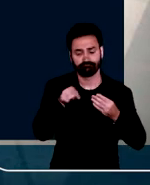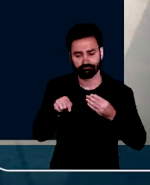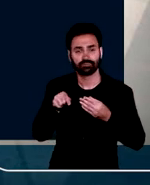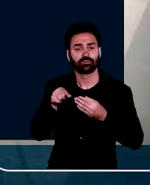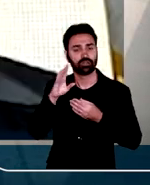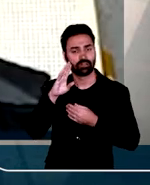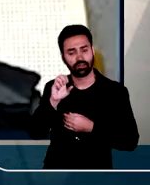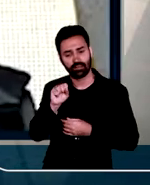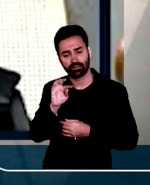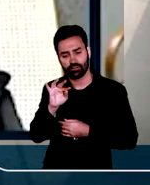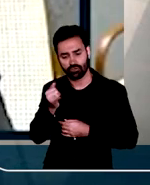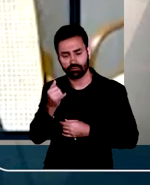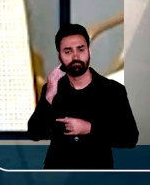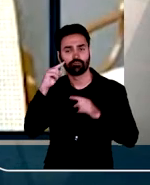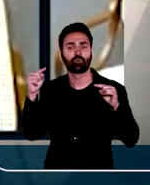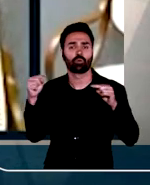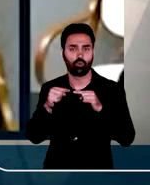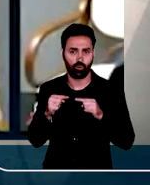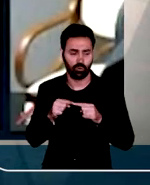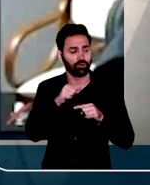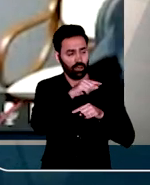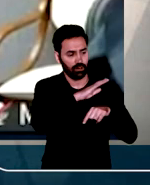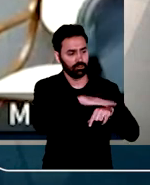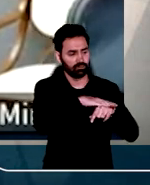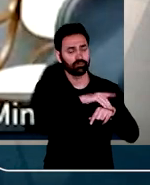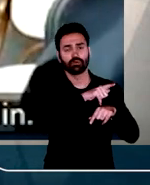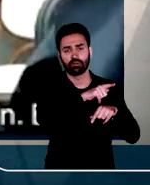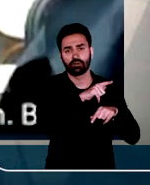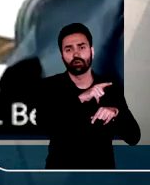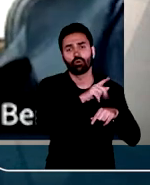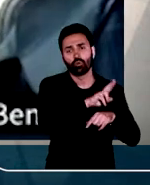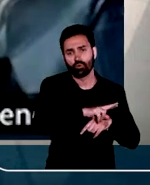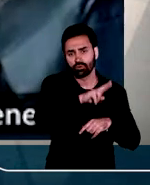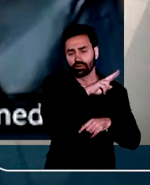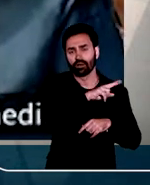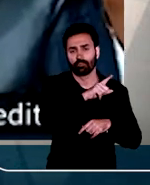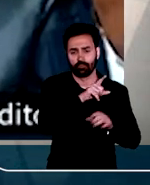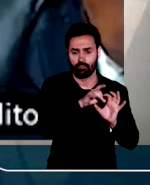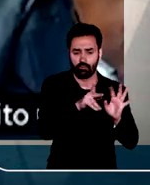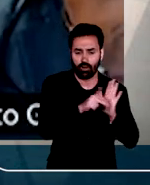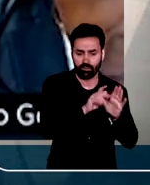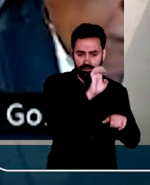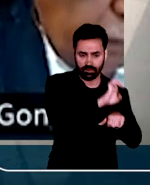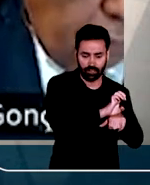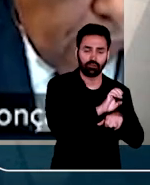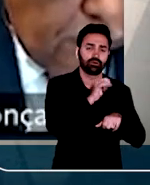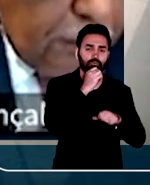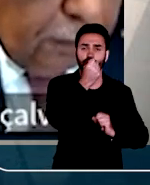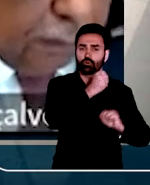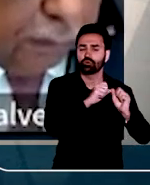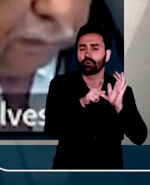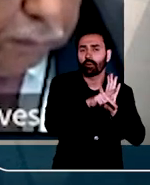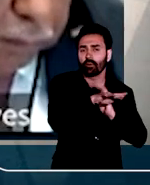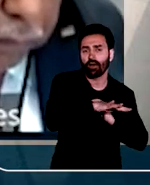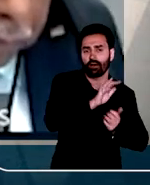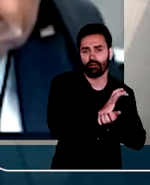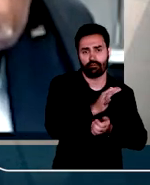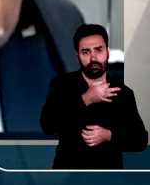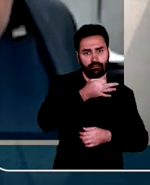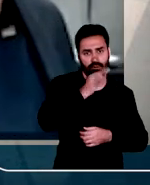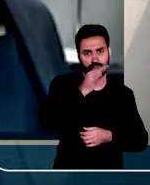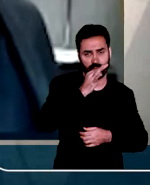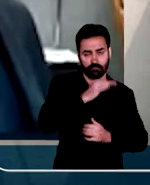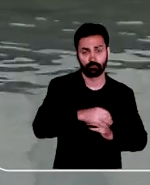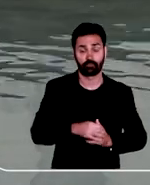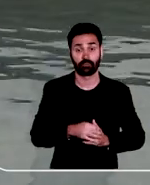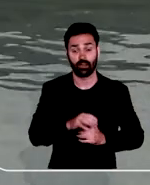de ação popular considerou suficiente a autorização do poder público estadual para o uso de água termom mineral por uma indústria